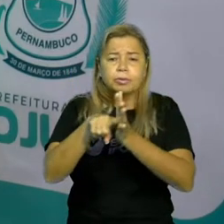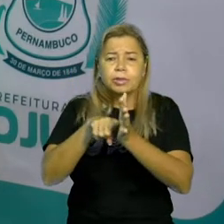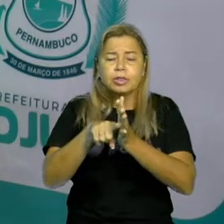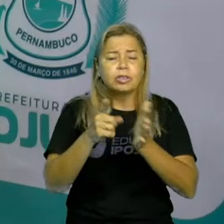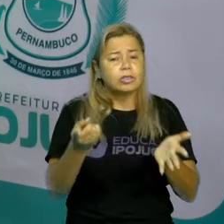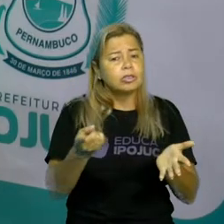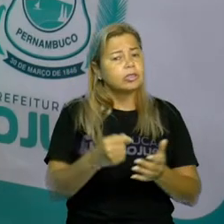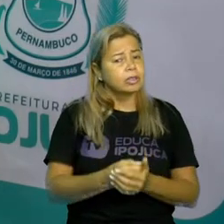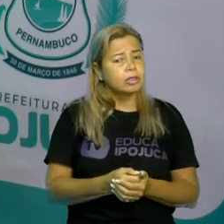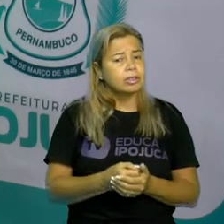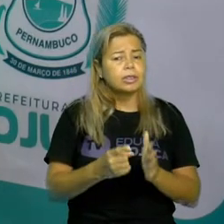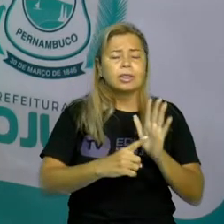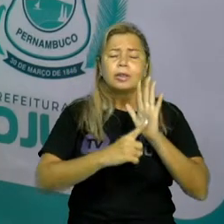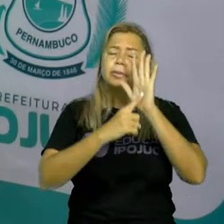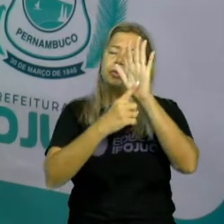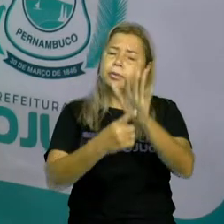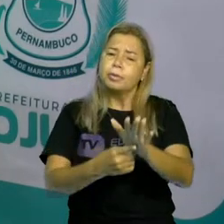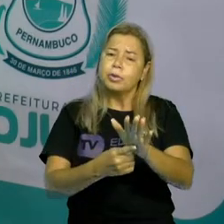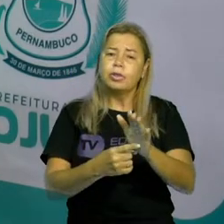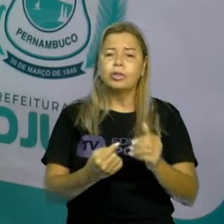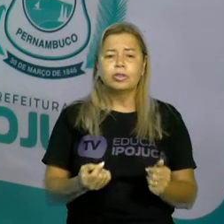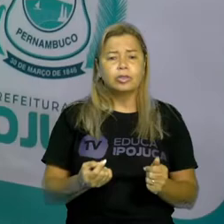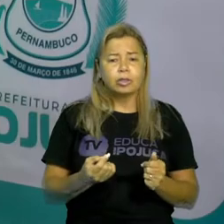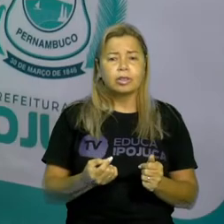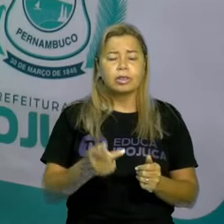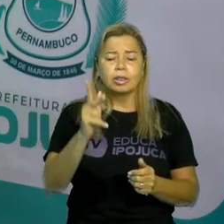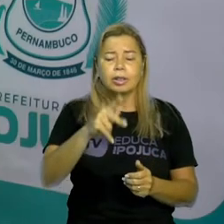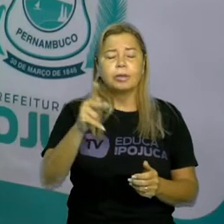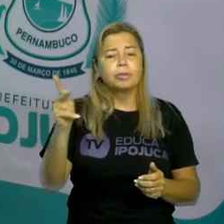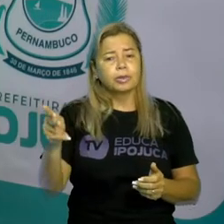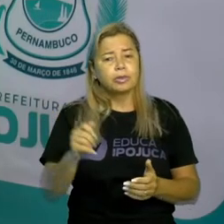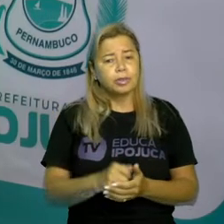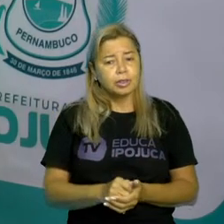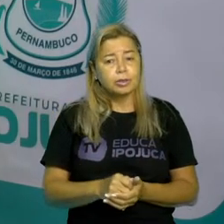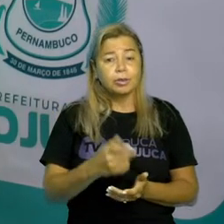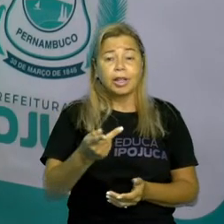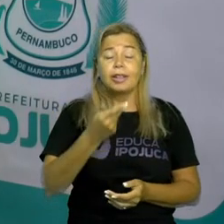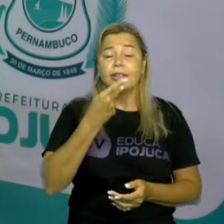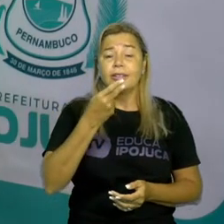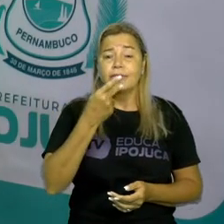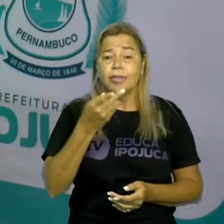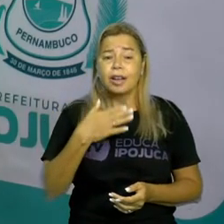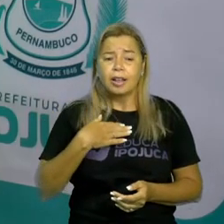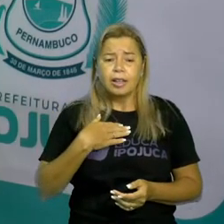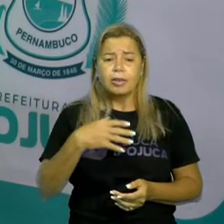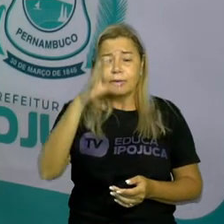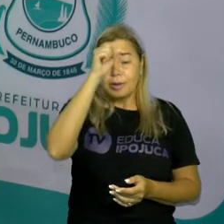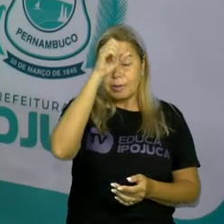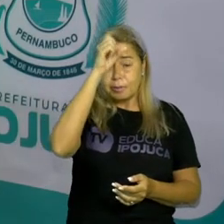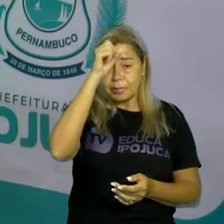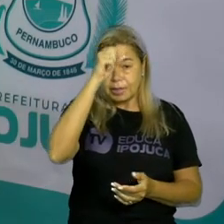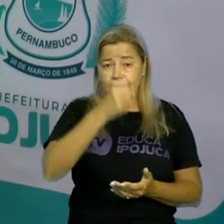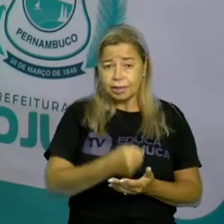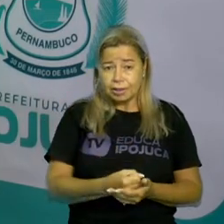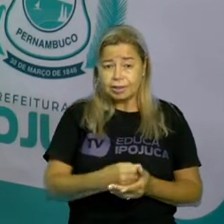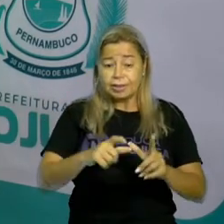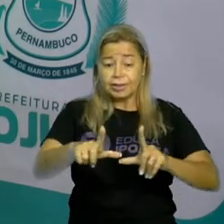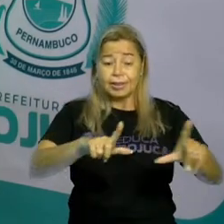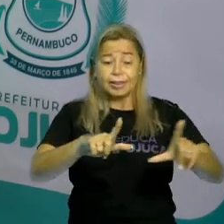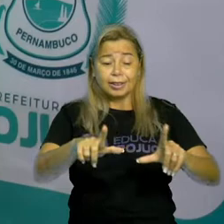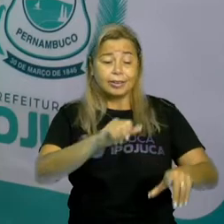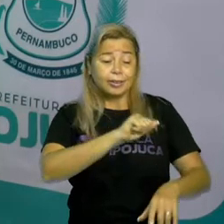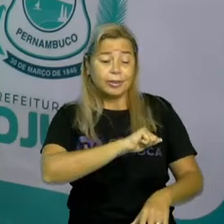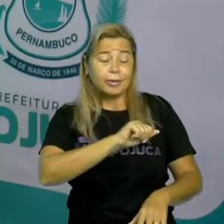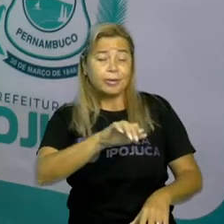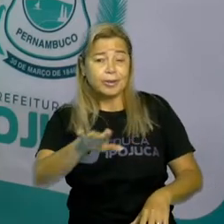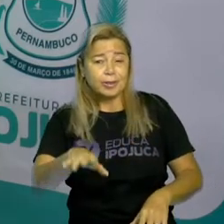aula online para sua professora. E assim, tia, eu aprendi na TV Ipujuca que os números naturais é esse e